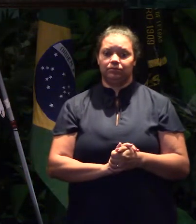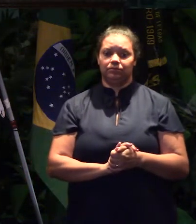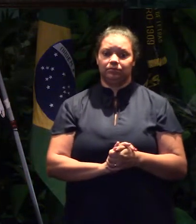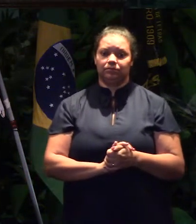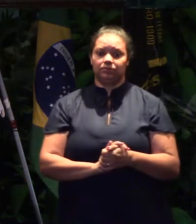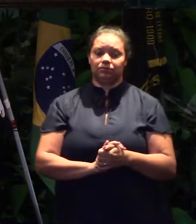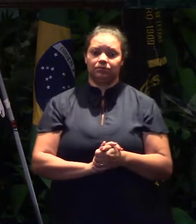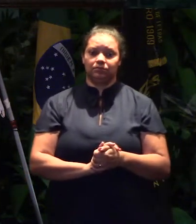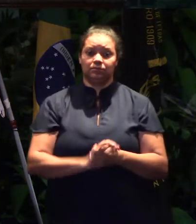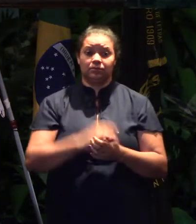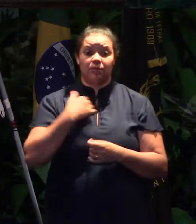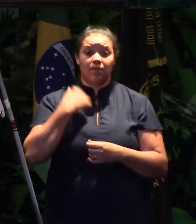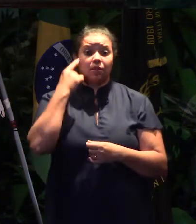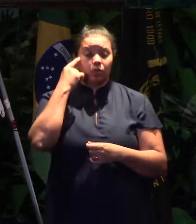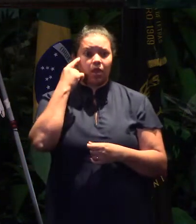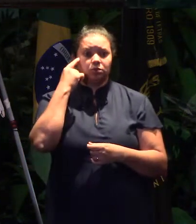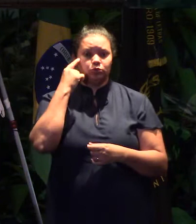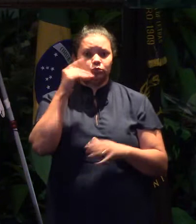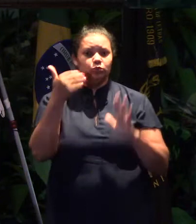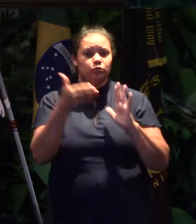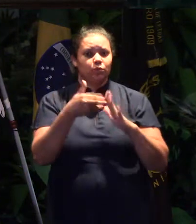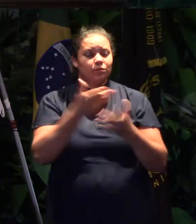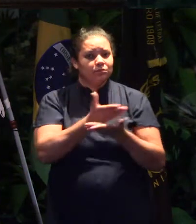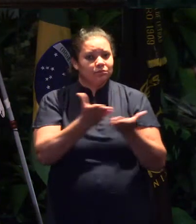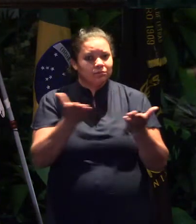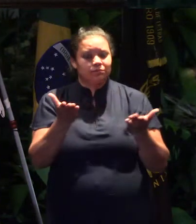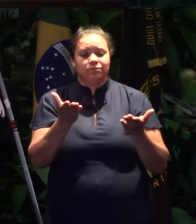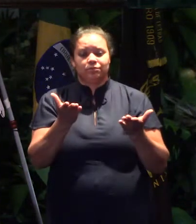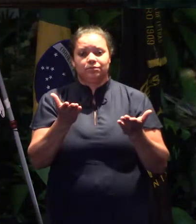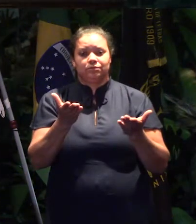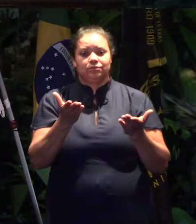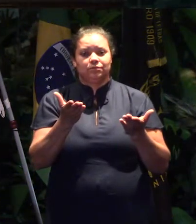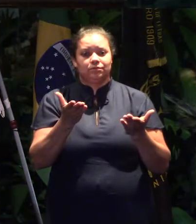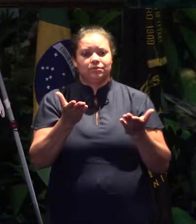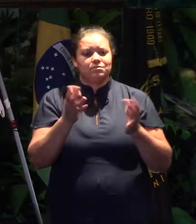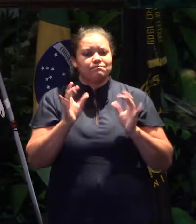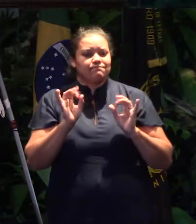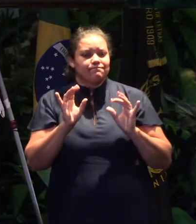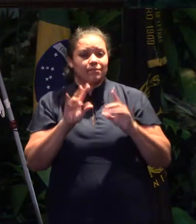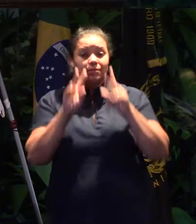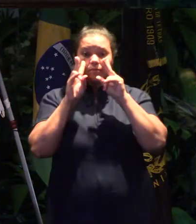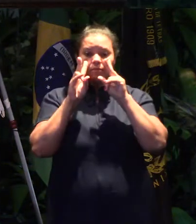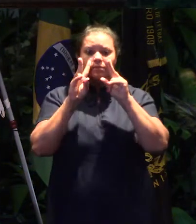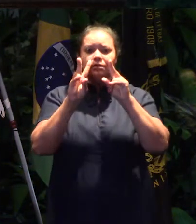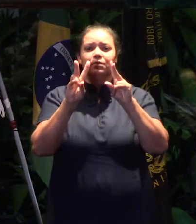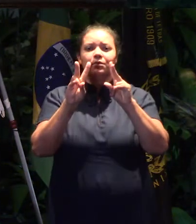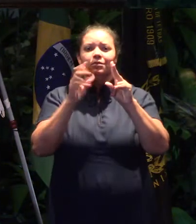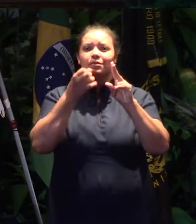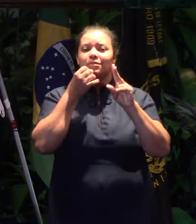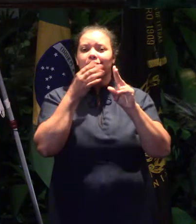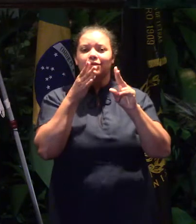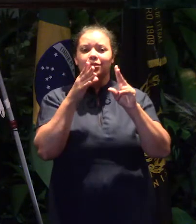Presumo que a maioria de vocês, eu acho que todos aqui, possuem o precioso dom da visão e, portanto, podem